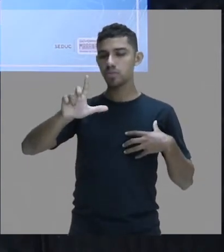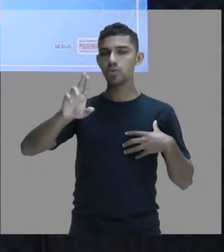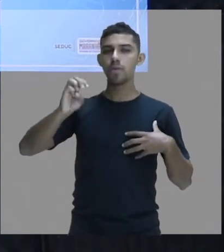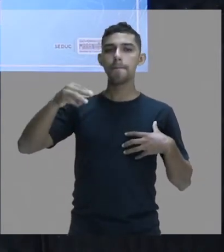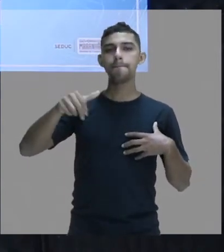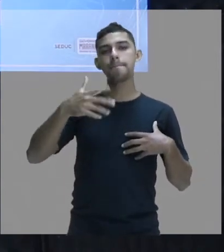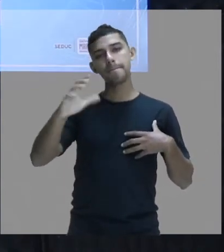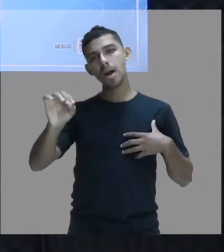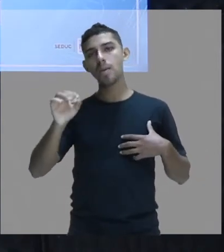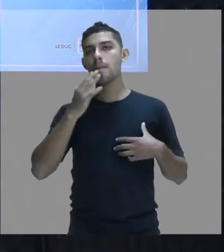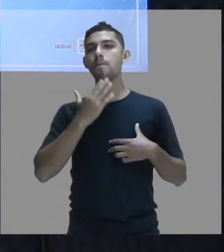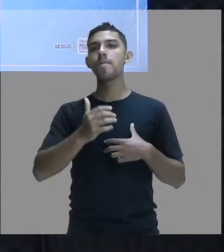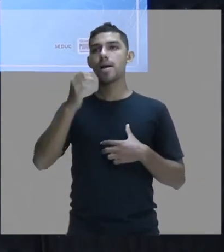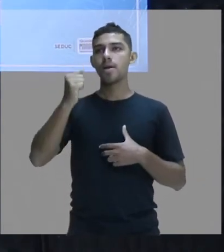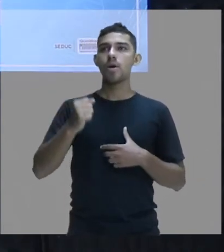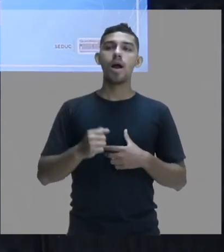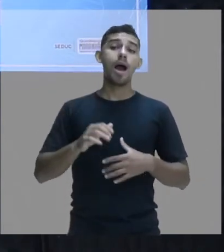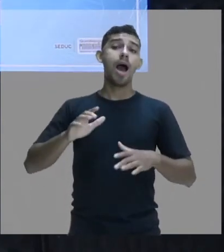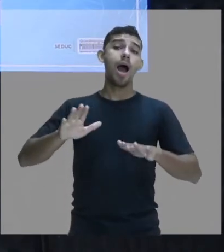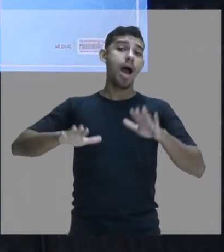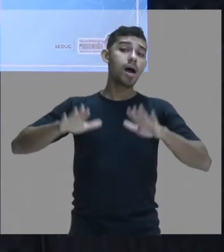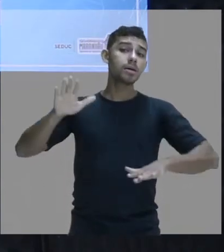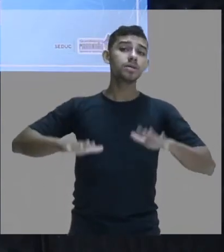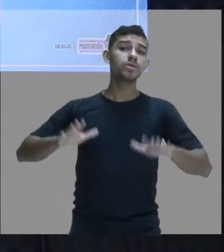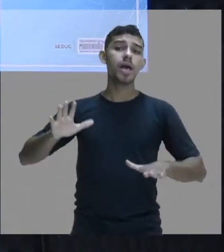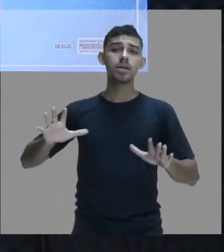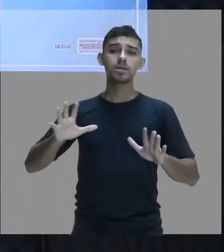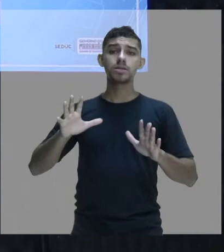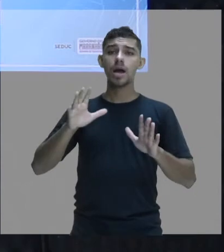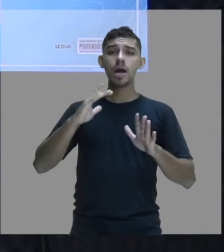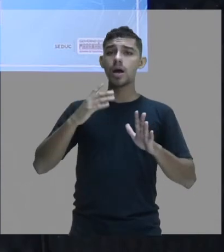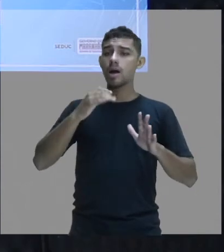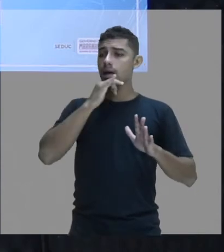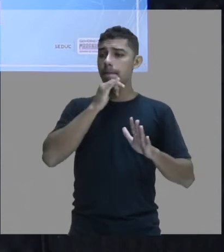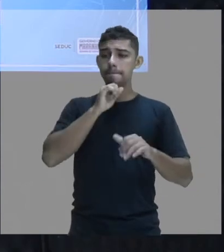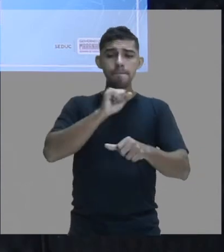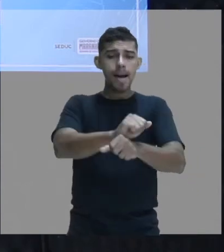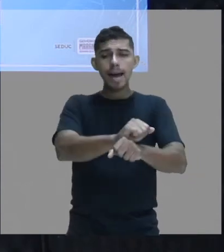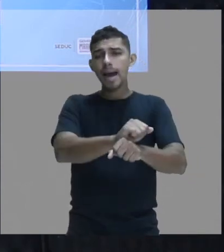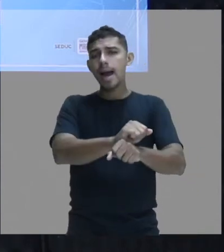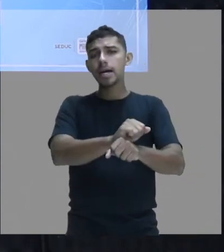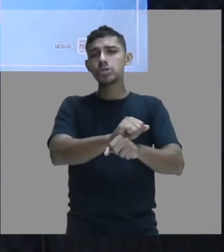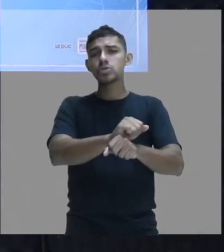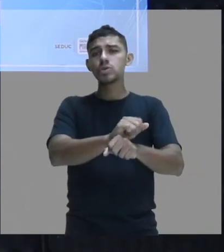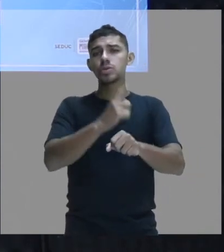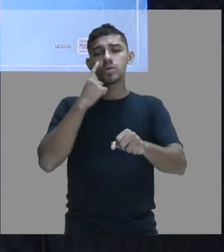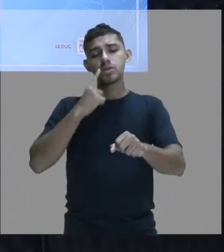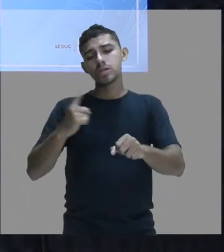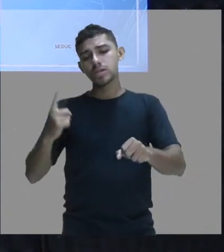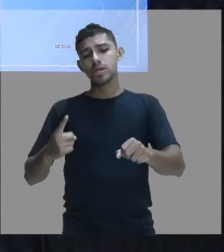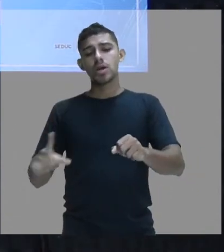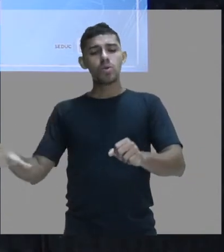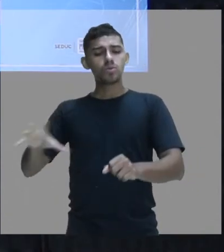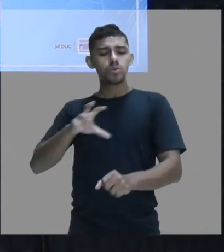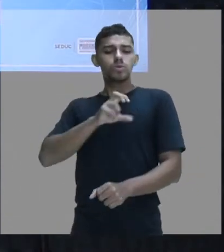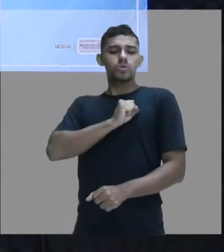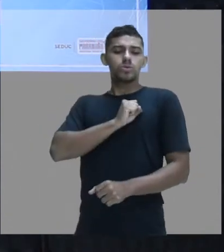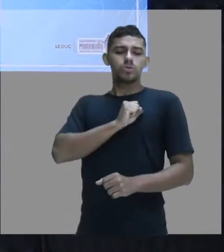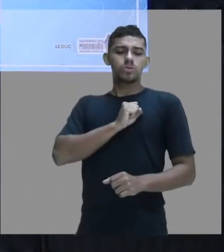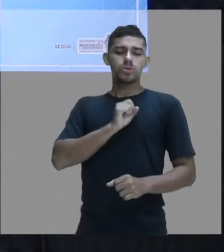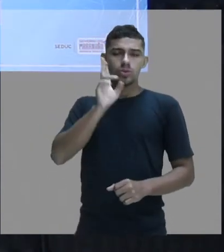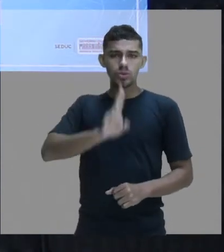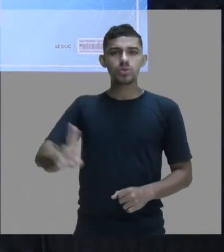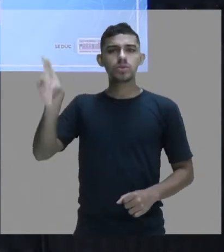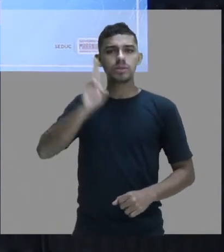menores estruturas. Então, às vezes, eles estão lá só dormindo. Então, quando a gente começa a praticar atividade física, a gente começa a recrutar, a gente começa a usar